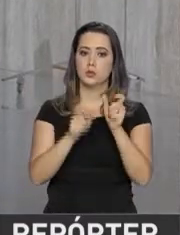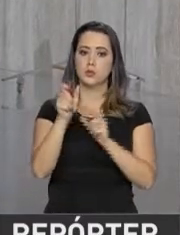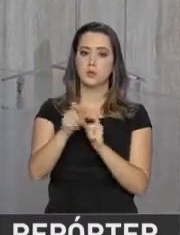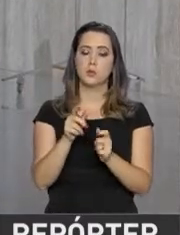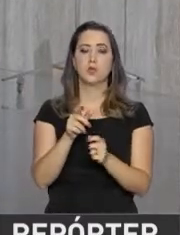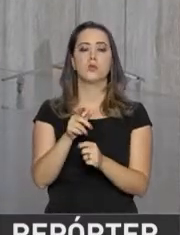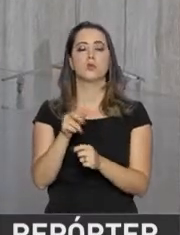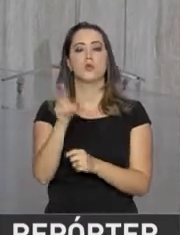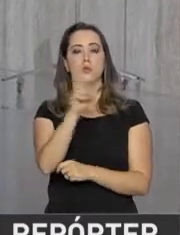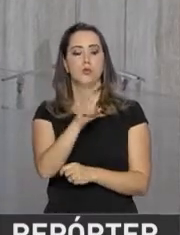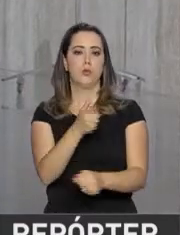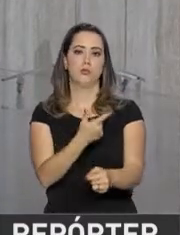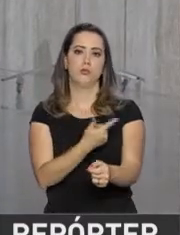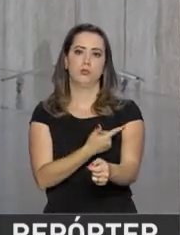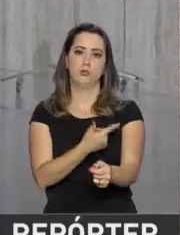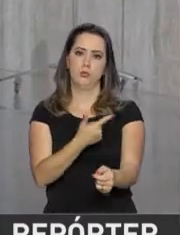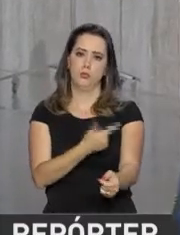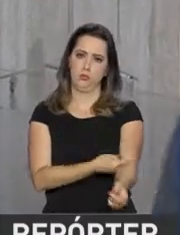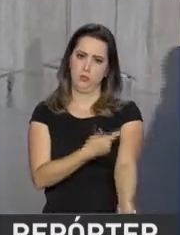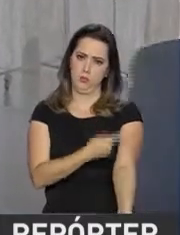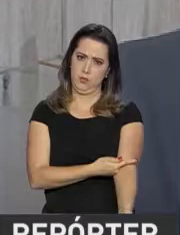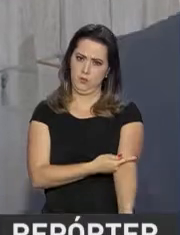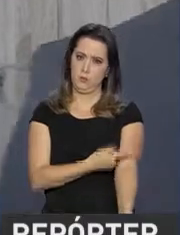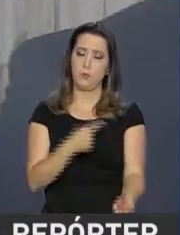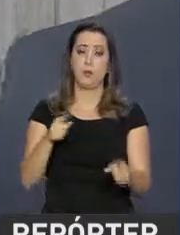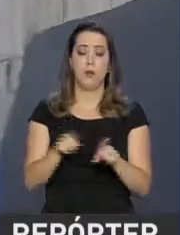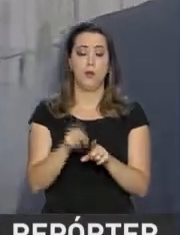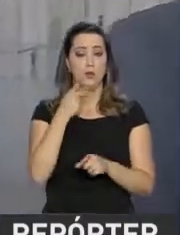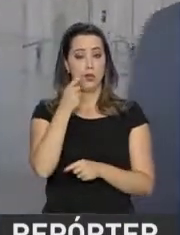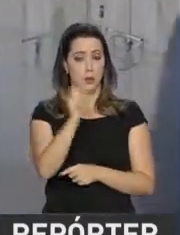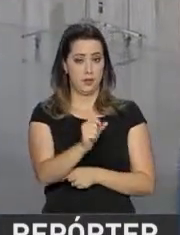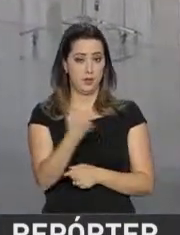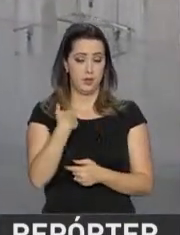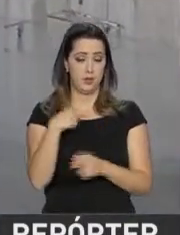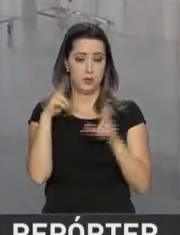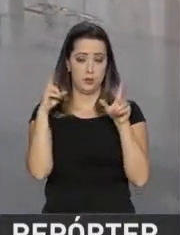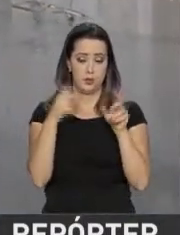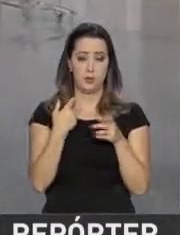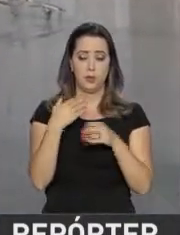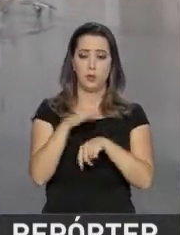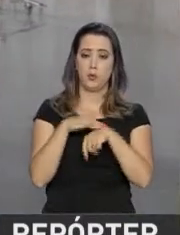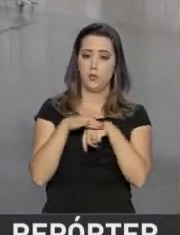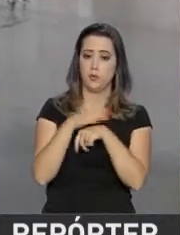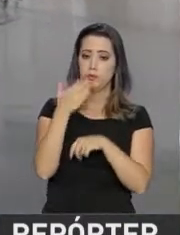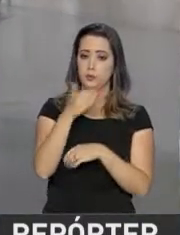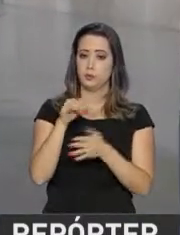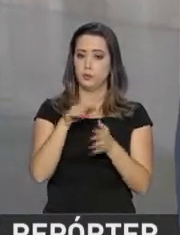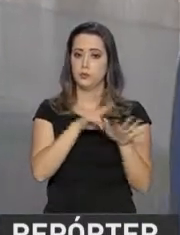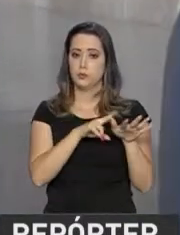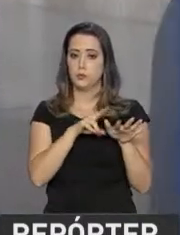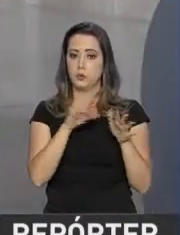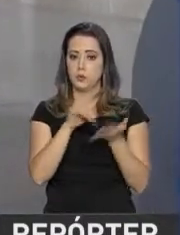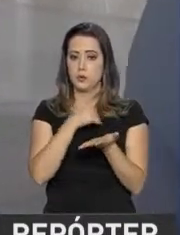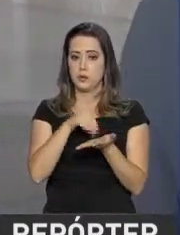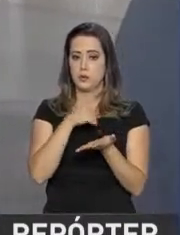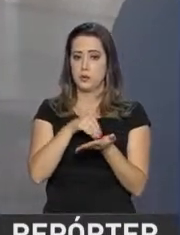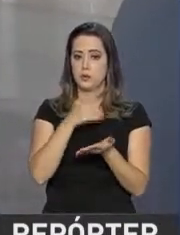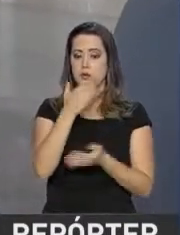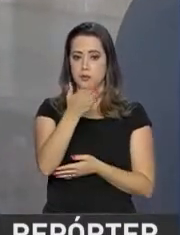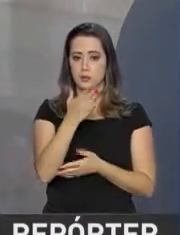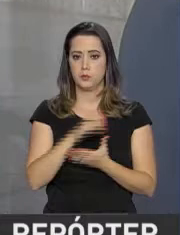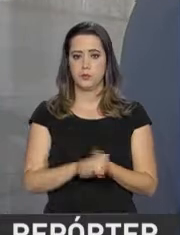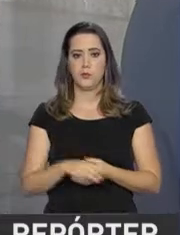para falar sobre o tema eu converso com o secretário nacional de políticas sobre drogas humberto viana boa tarde secretário